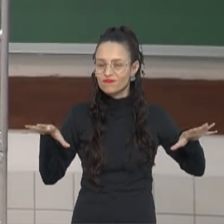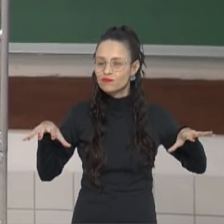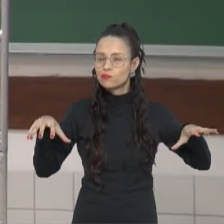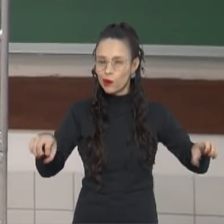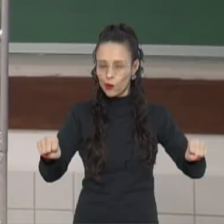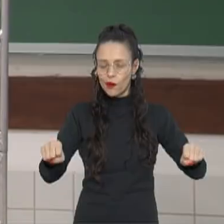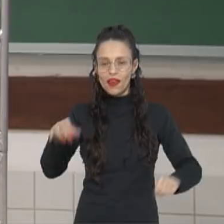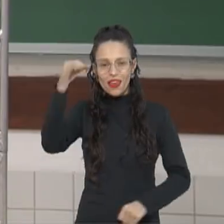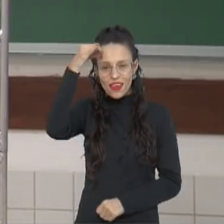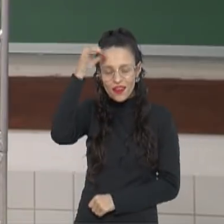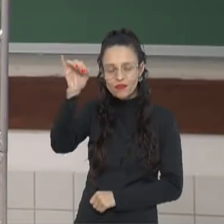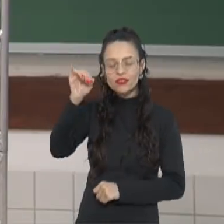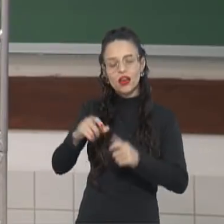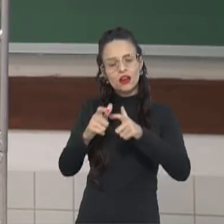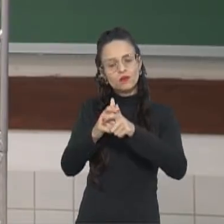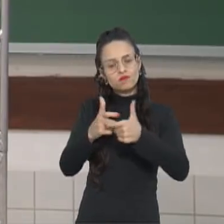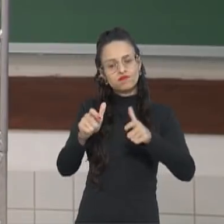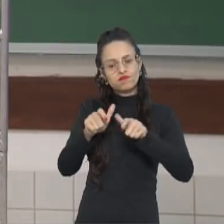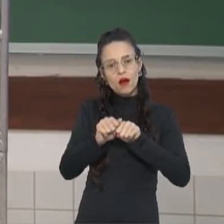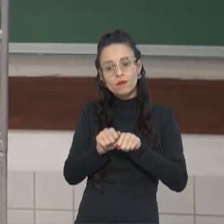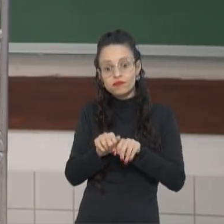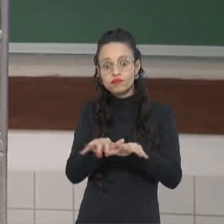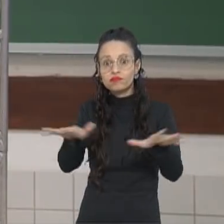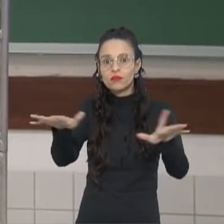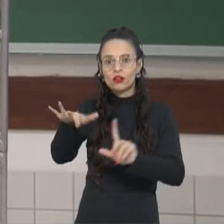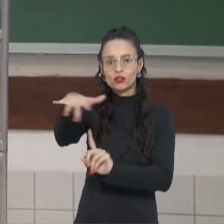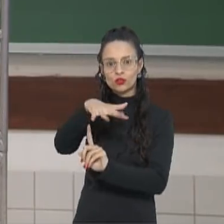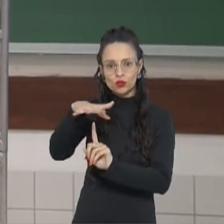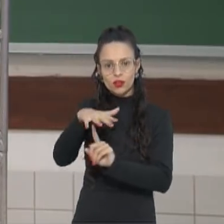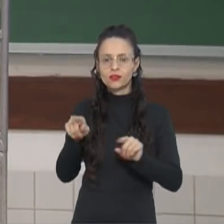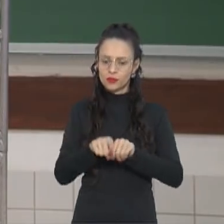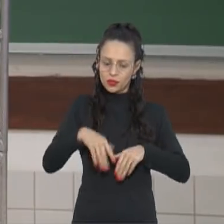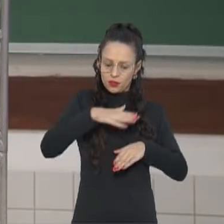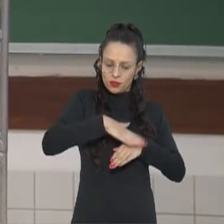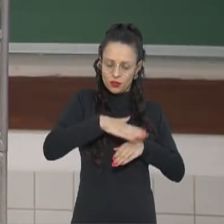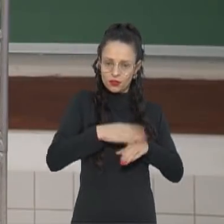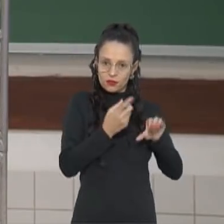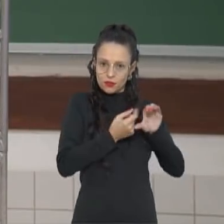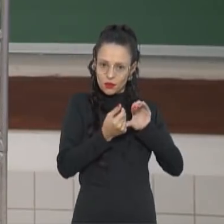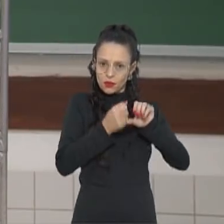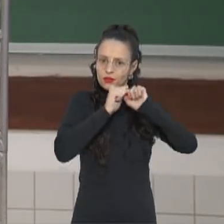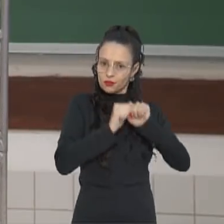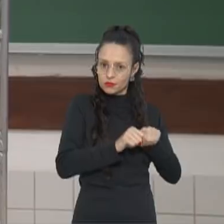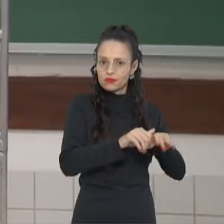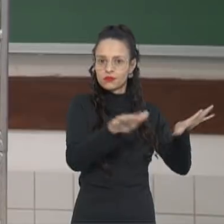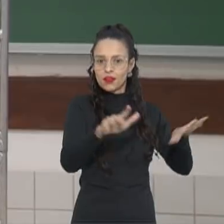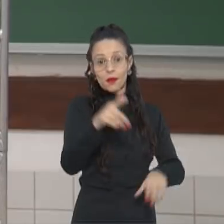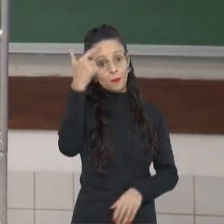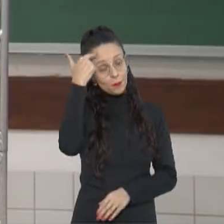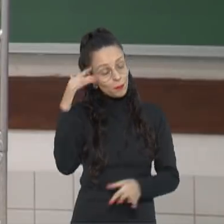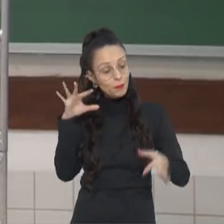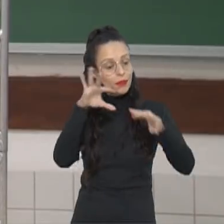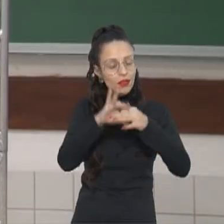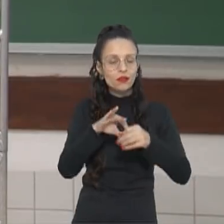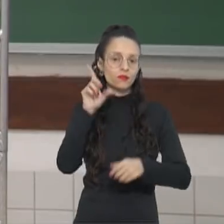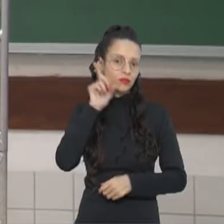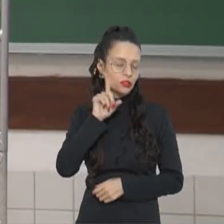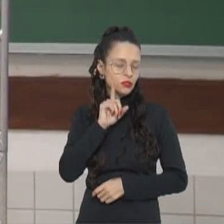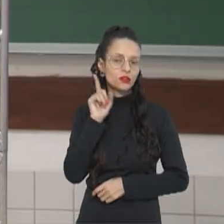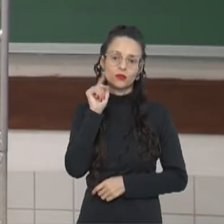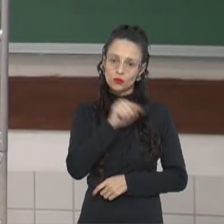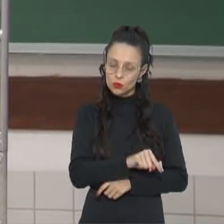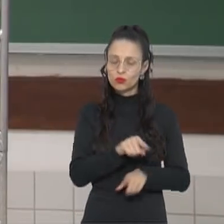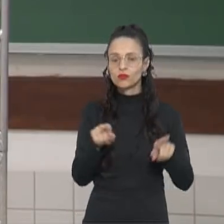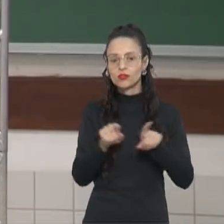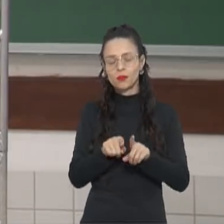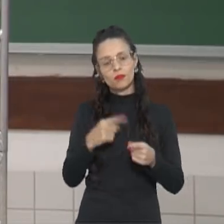o crescimento do socialismo e, claro, ter o crescimento do seu lado, o capitalismo, era o pensamento dos Estados Unidos